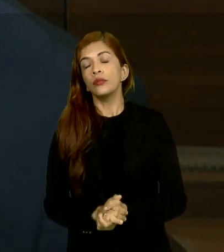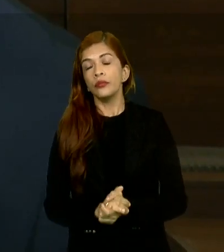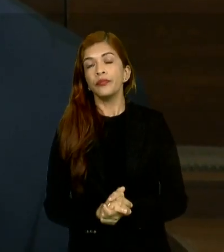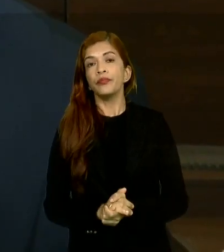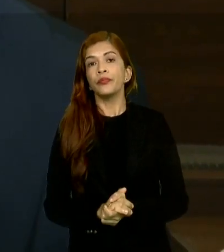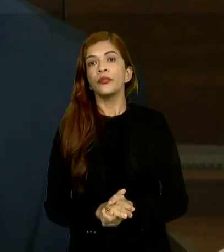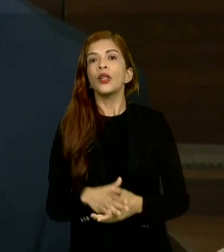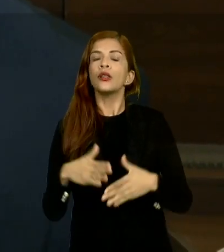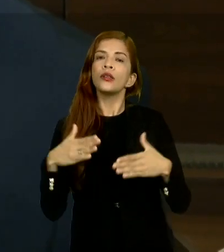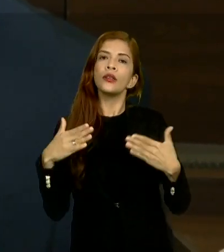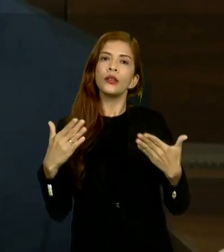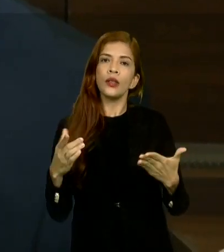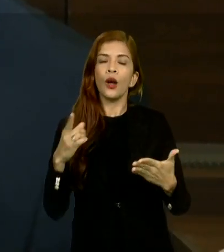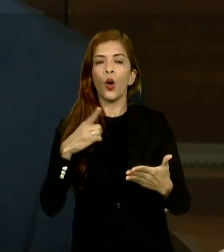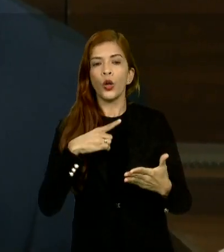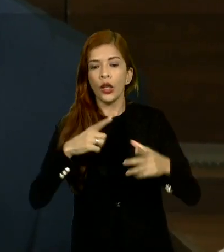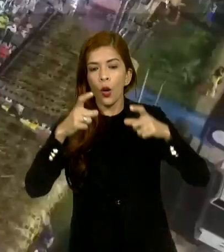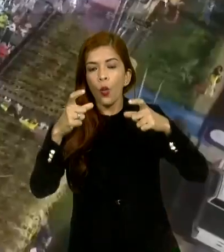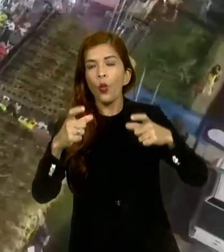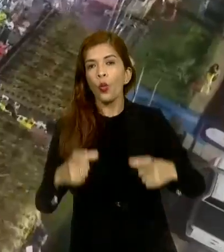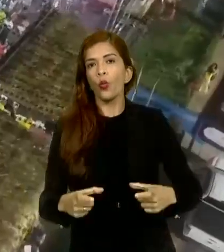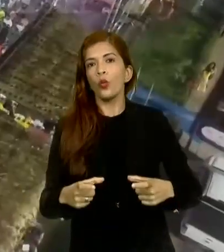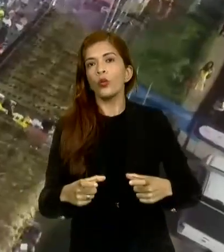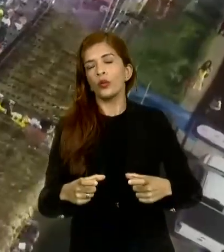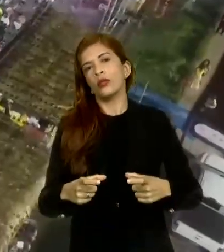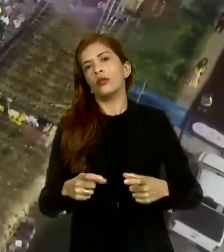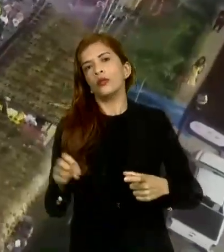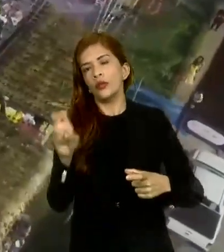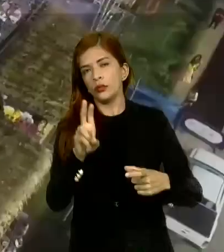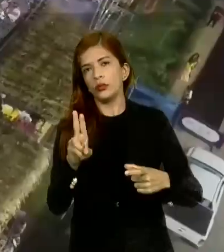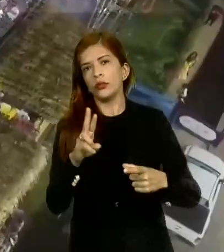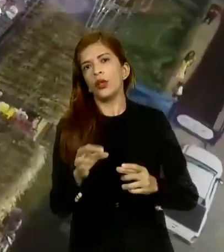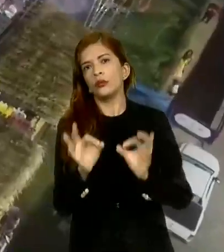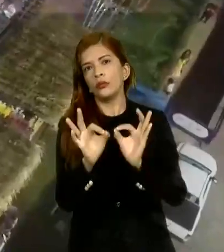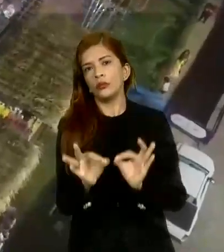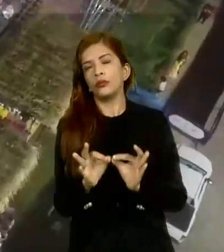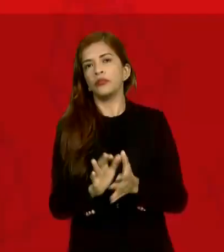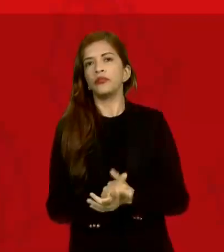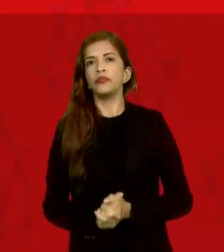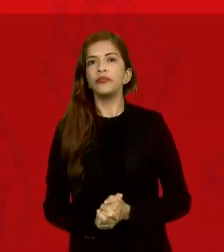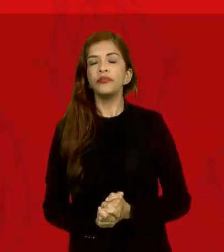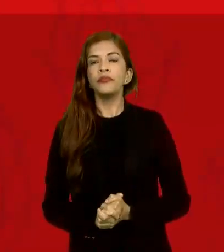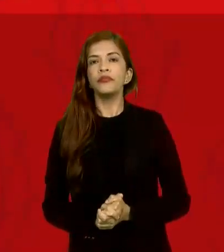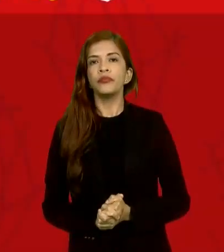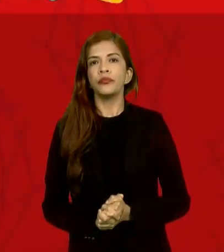um cenário onde vai ser utilizado por esses barraqueiros.